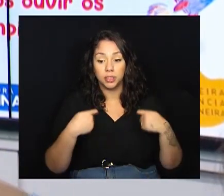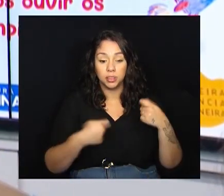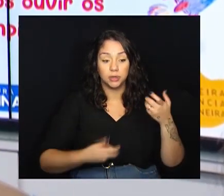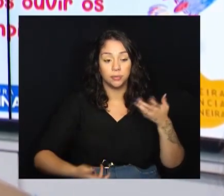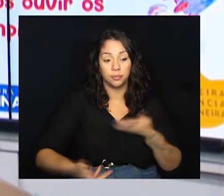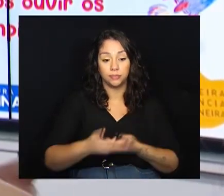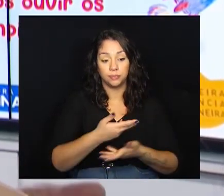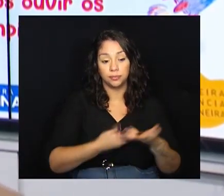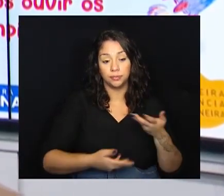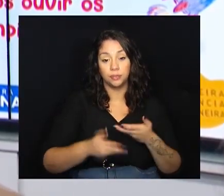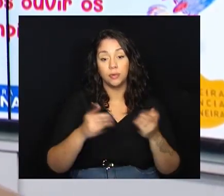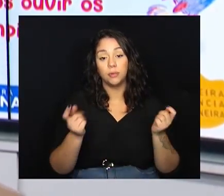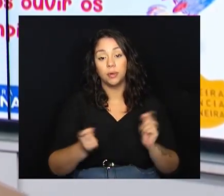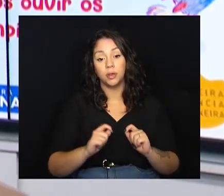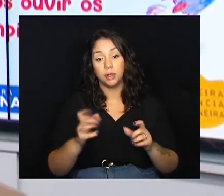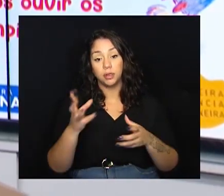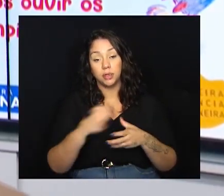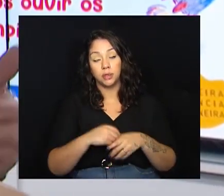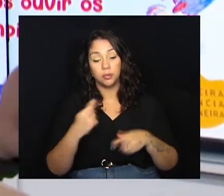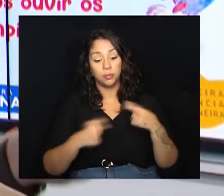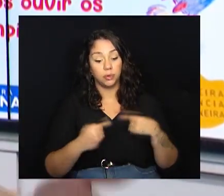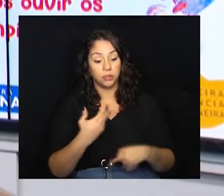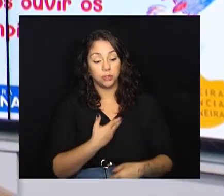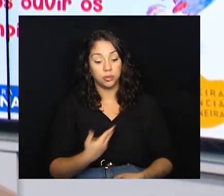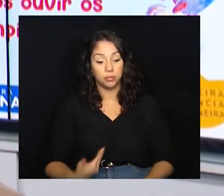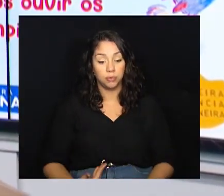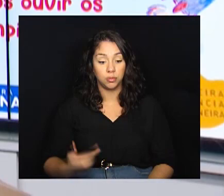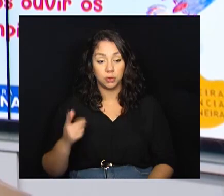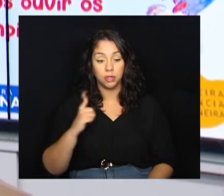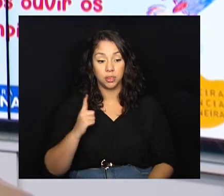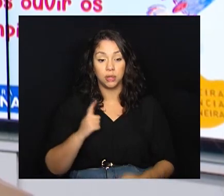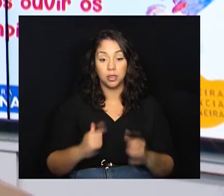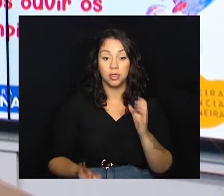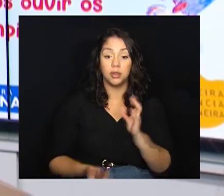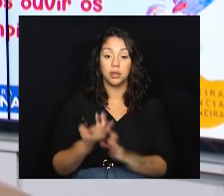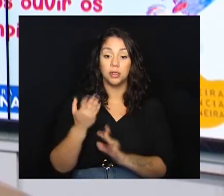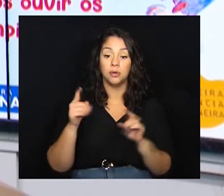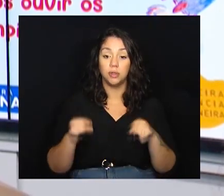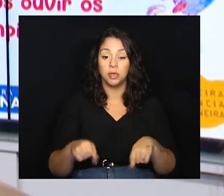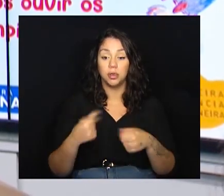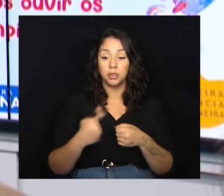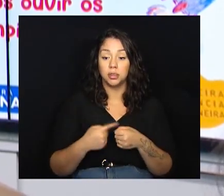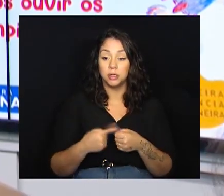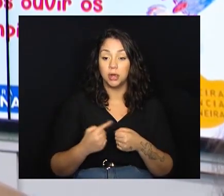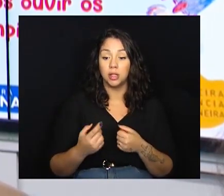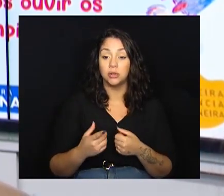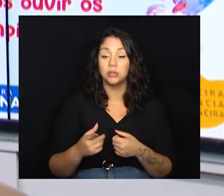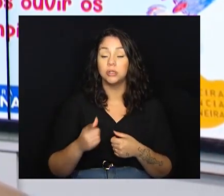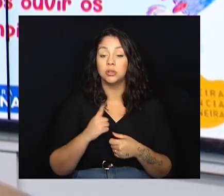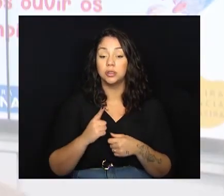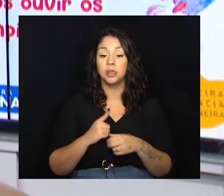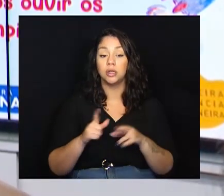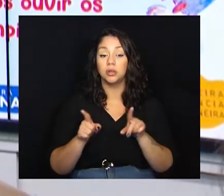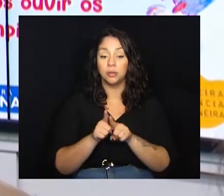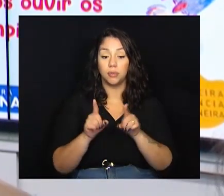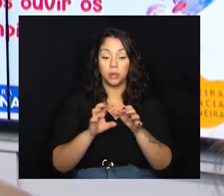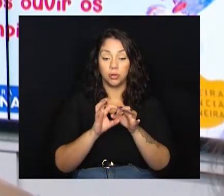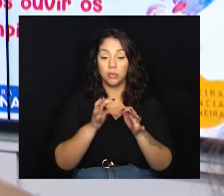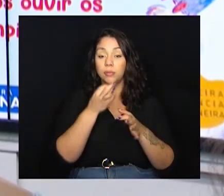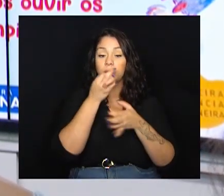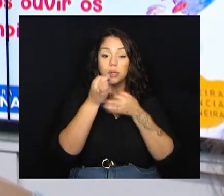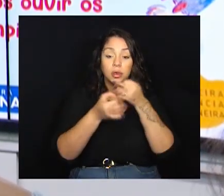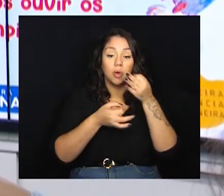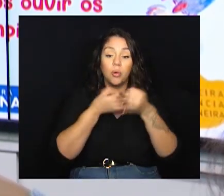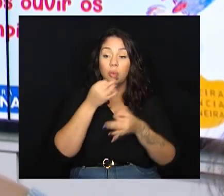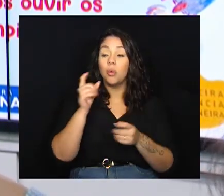discutir dentro das políticas públicas que são implementadas aqui na cidade é elas possam opinar também o que